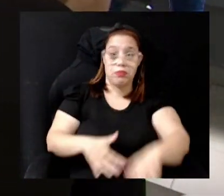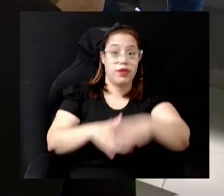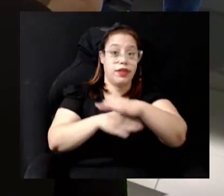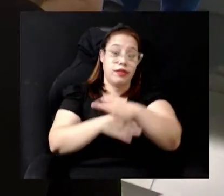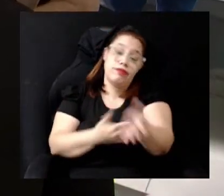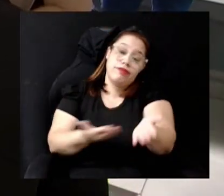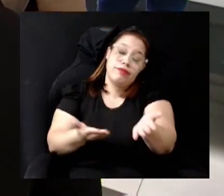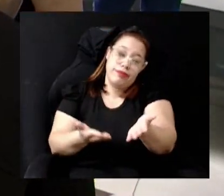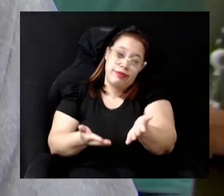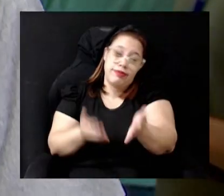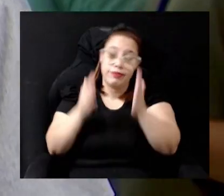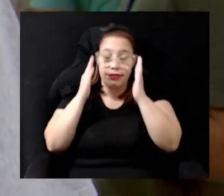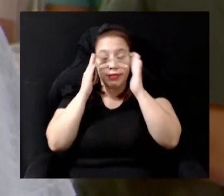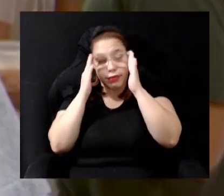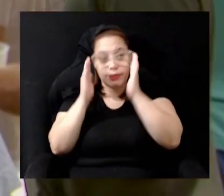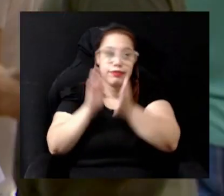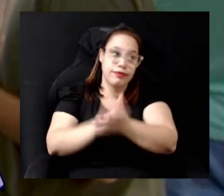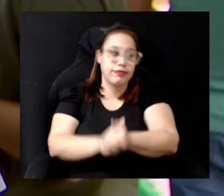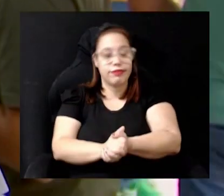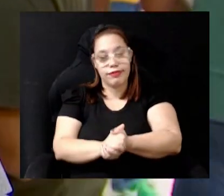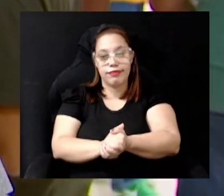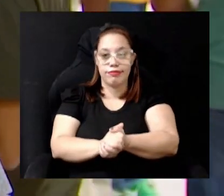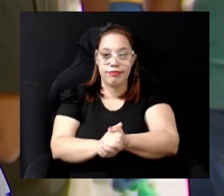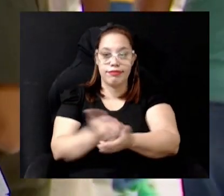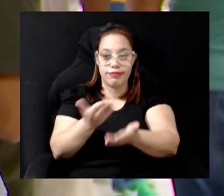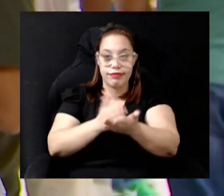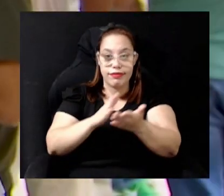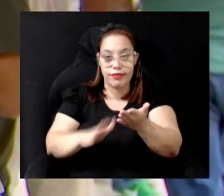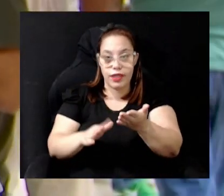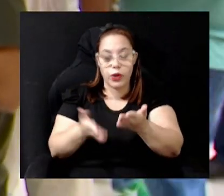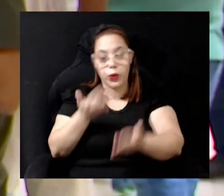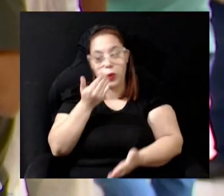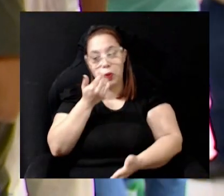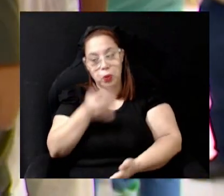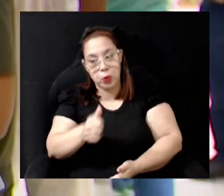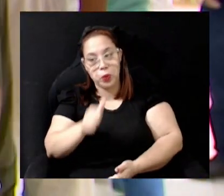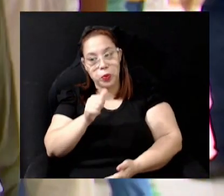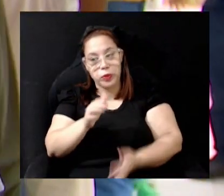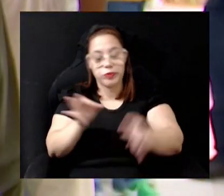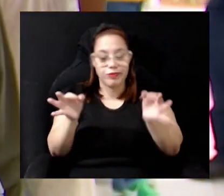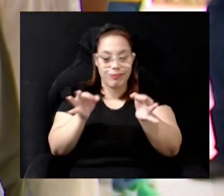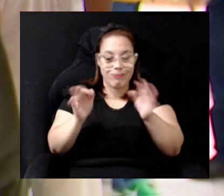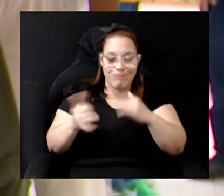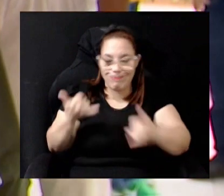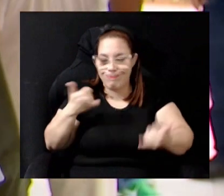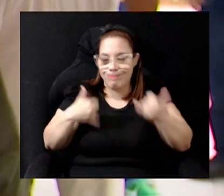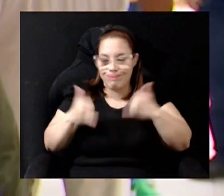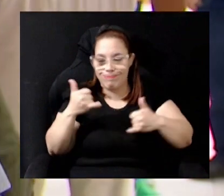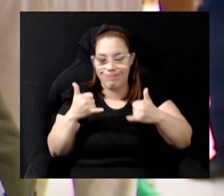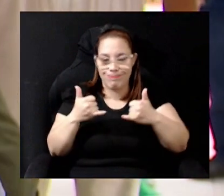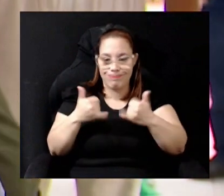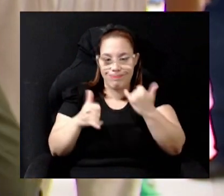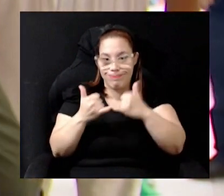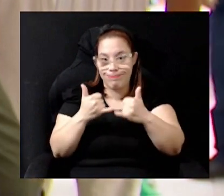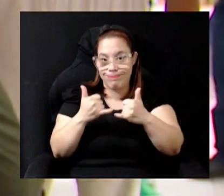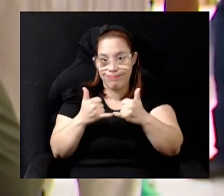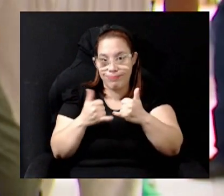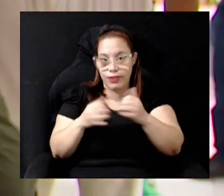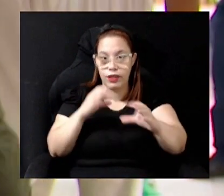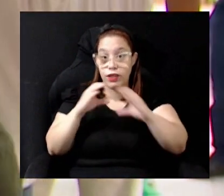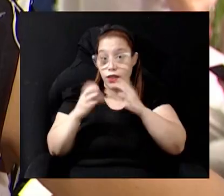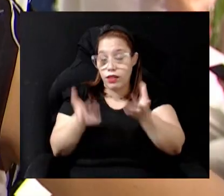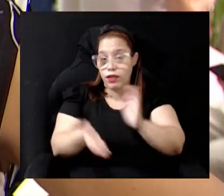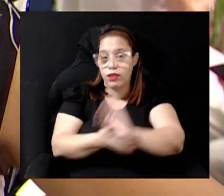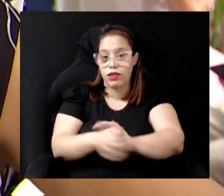e também de quebra tem uns comes e bebes, né? E a gente acaba se divertindo e conversando outros assuntos não relacionados ao dia a dia.